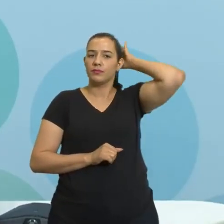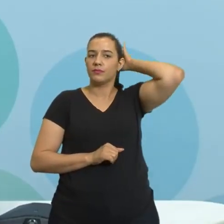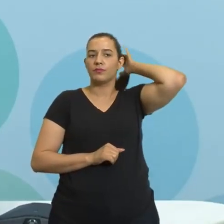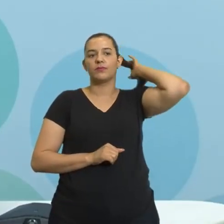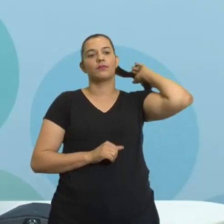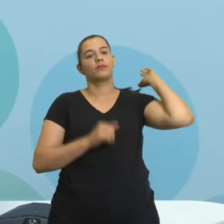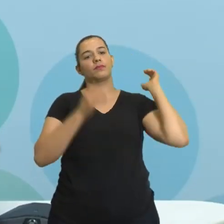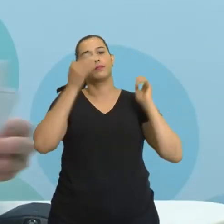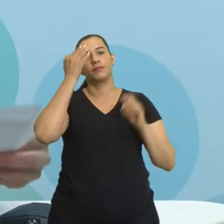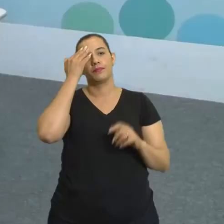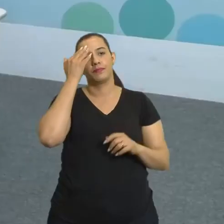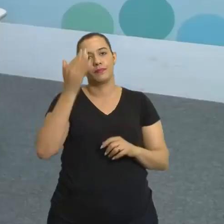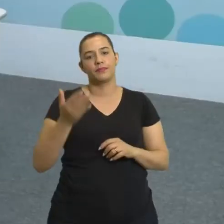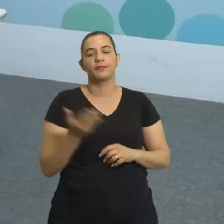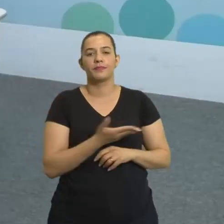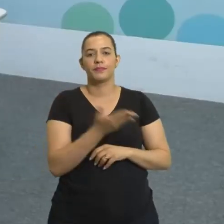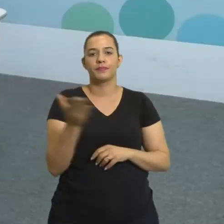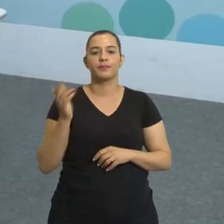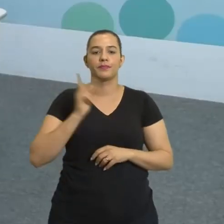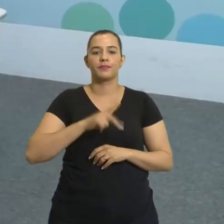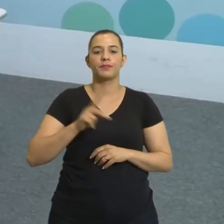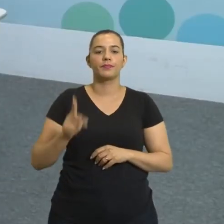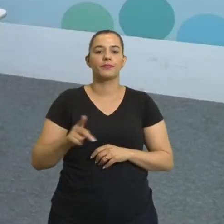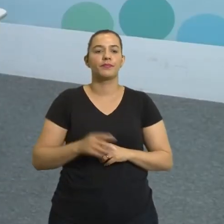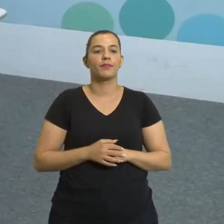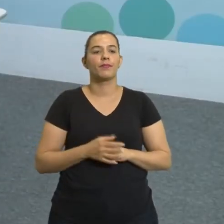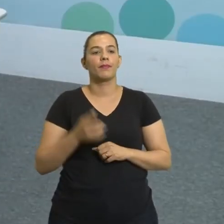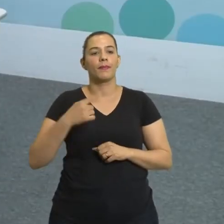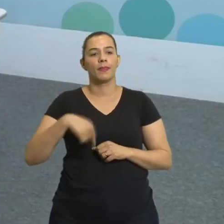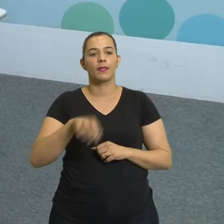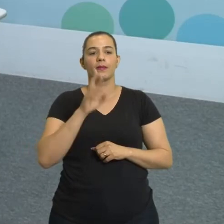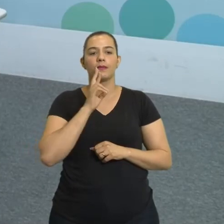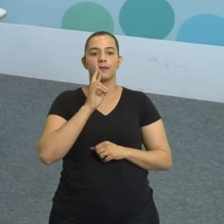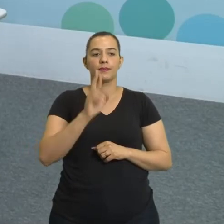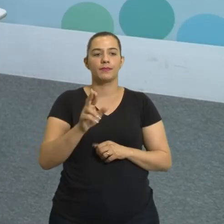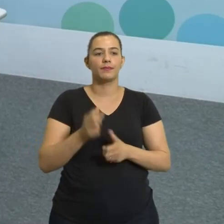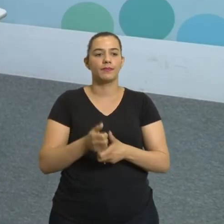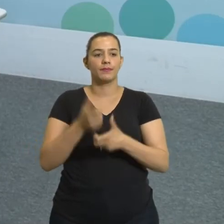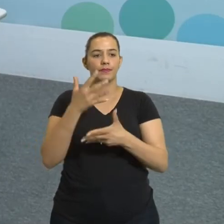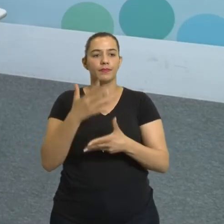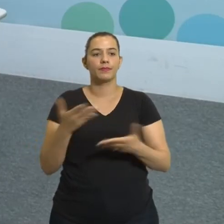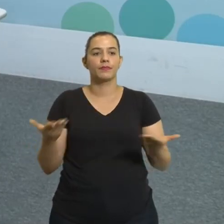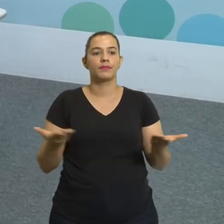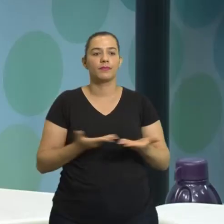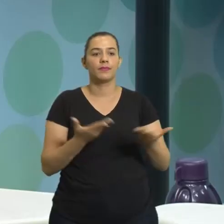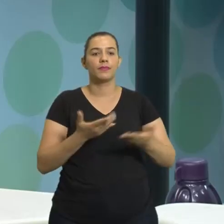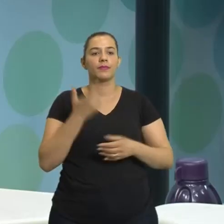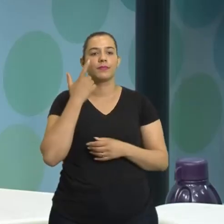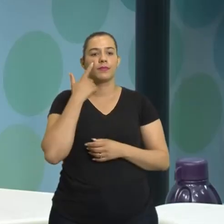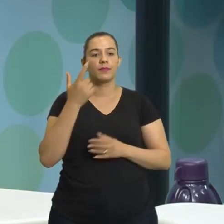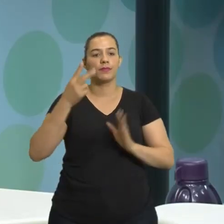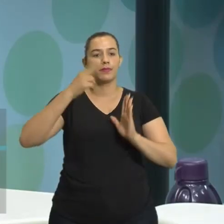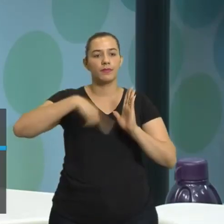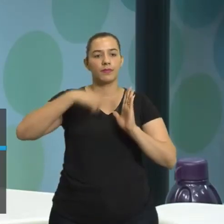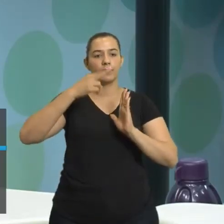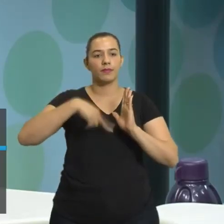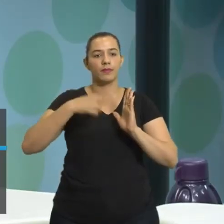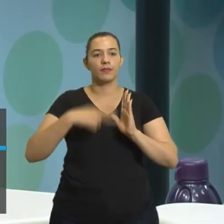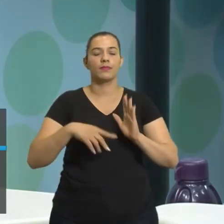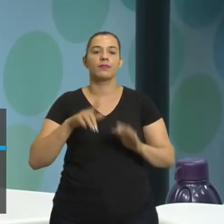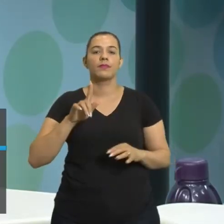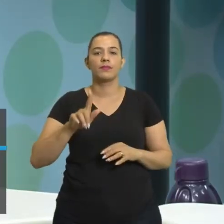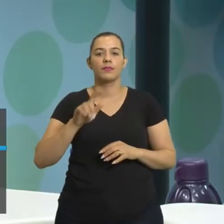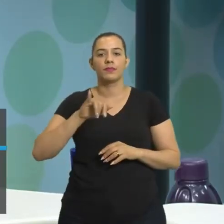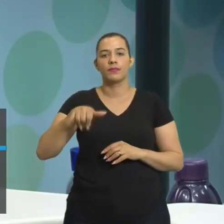Muito obrigada, professores, pelas respostas no chat. Então, vamos realizar aqui a leitura. A professora